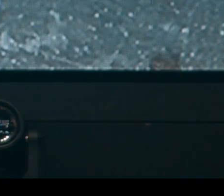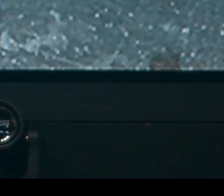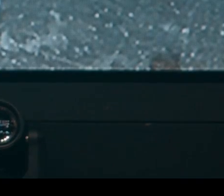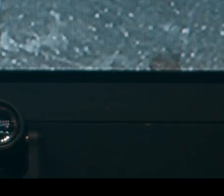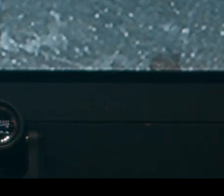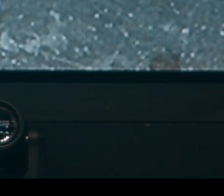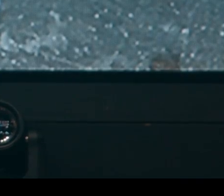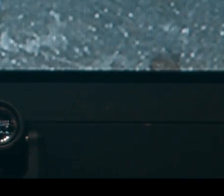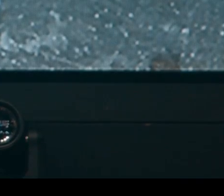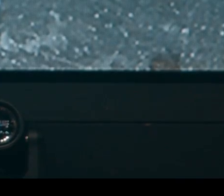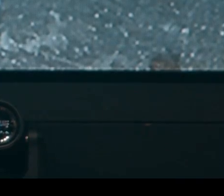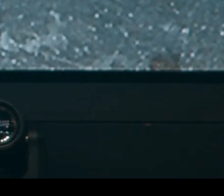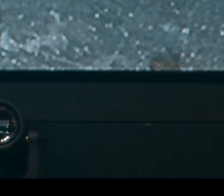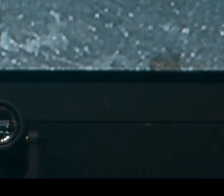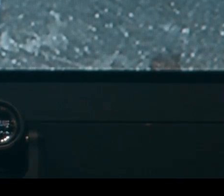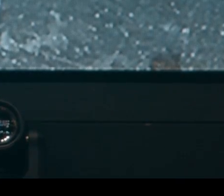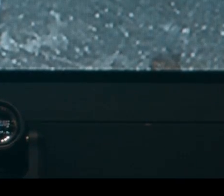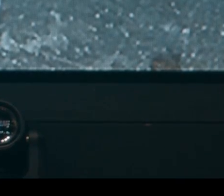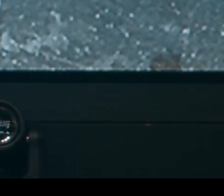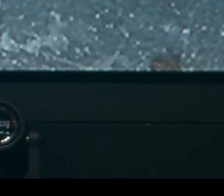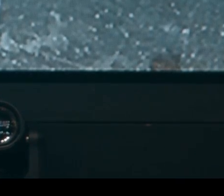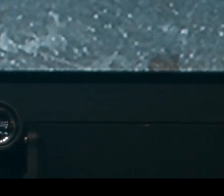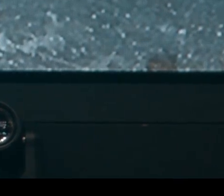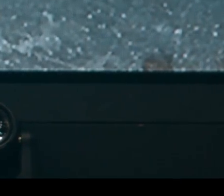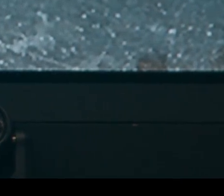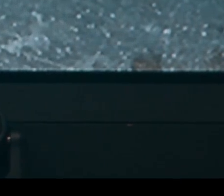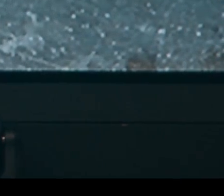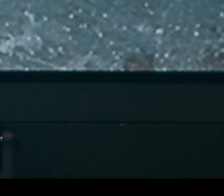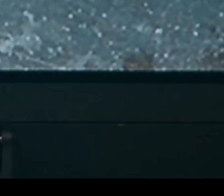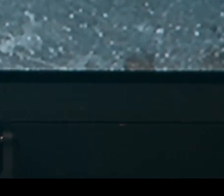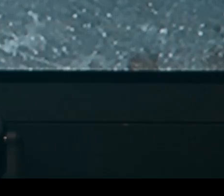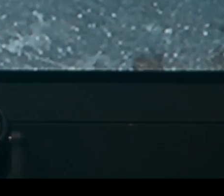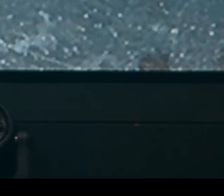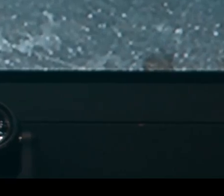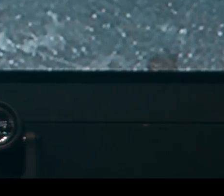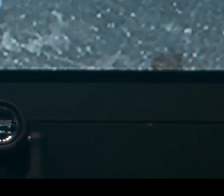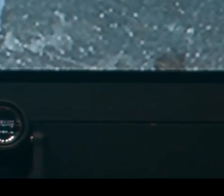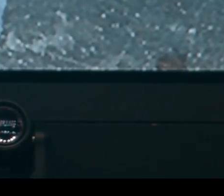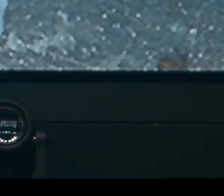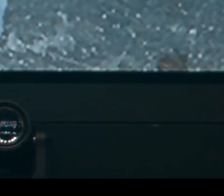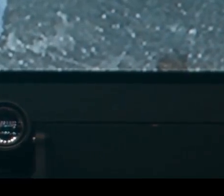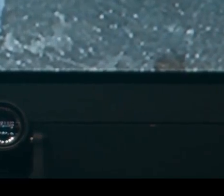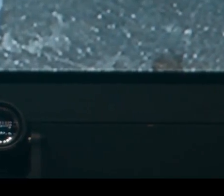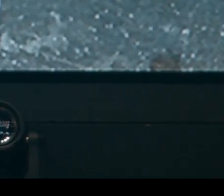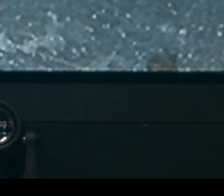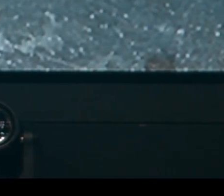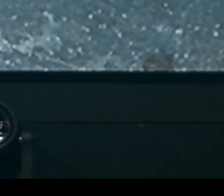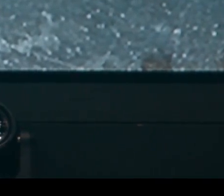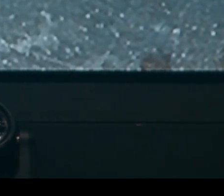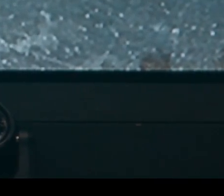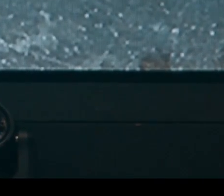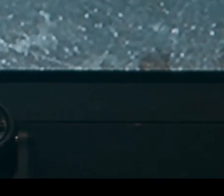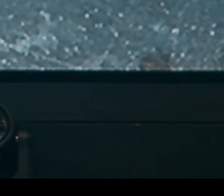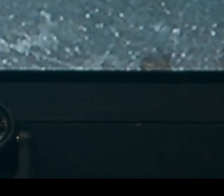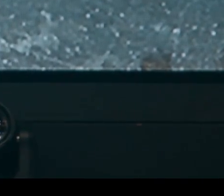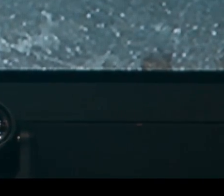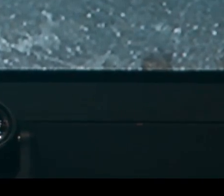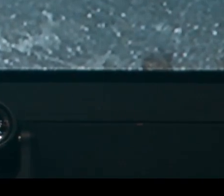e se levantou o império romano mais poderoso dos impérios e não pode com a igreja